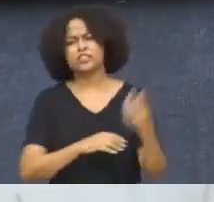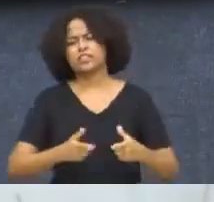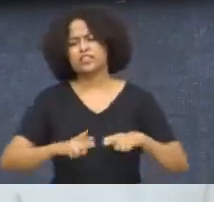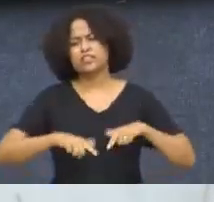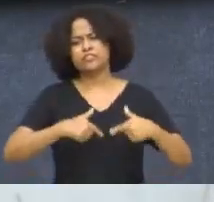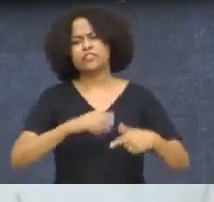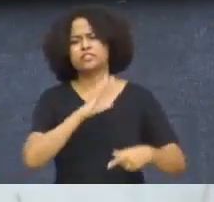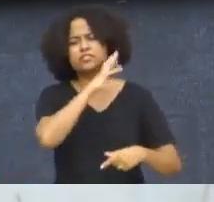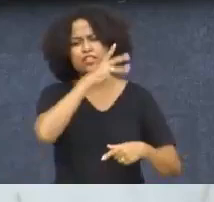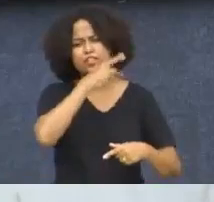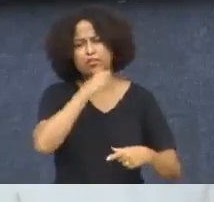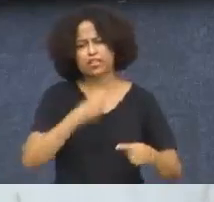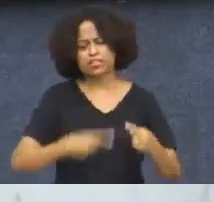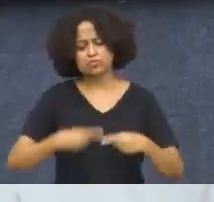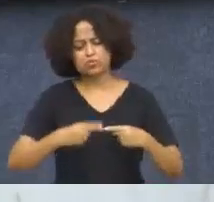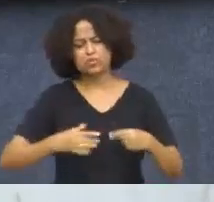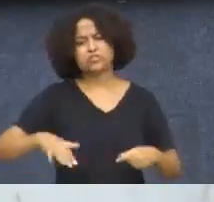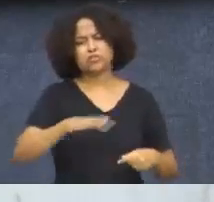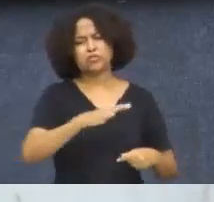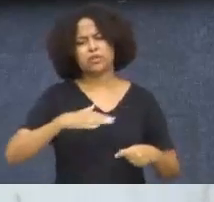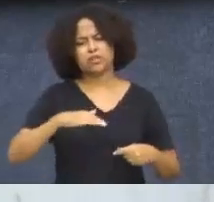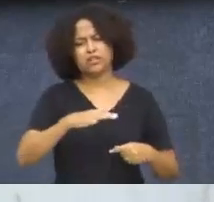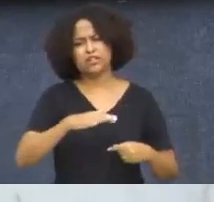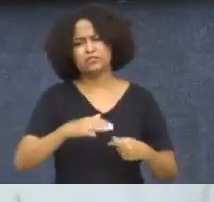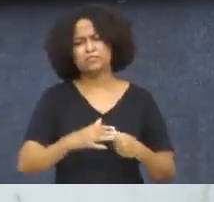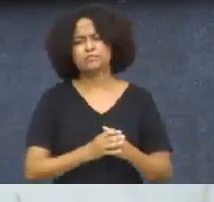Segundo turno, projeto de lei número